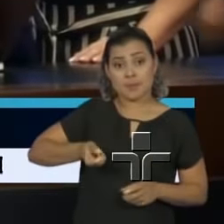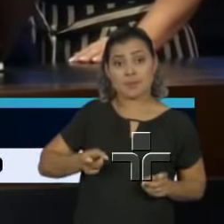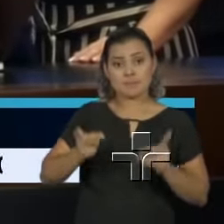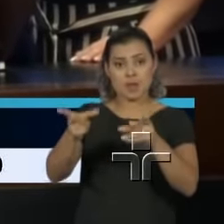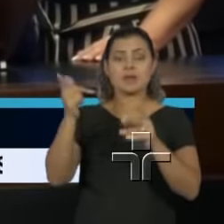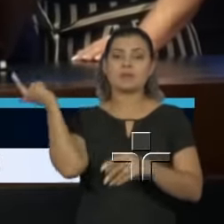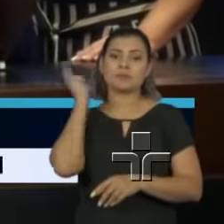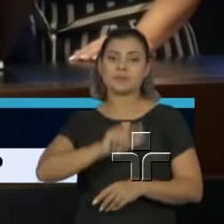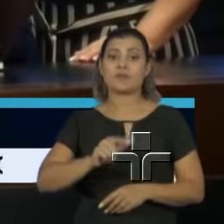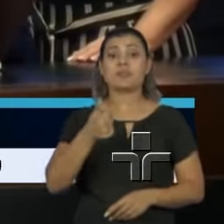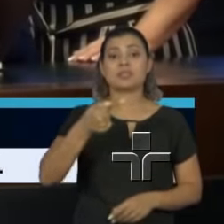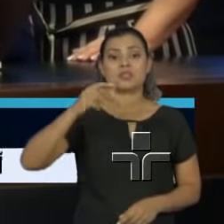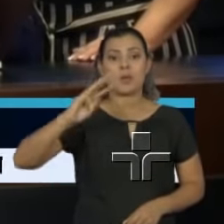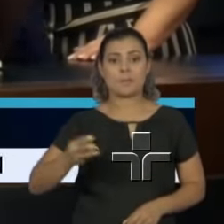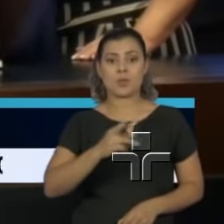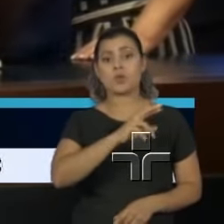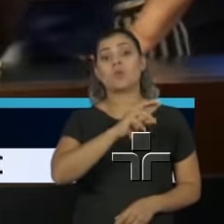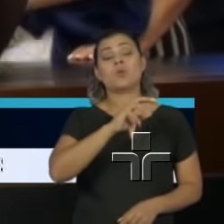ágio de